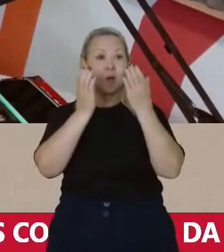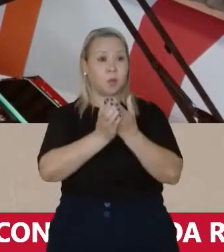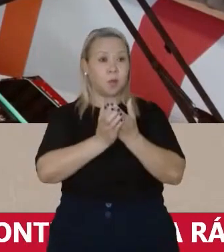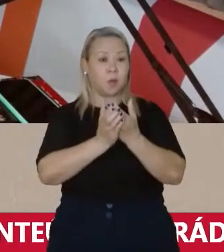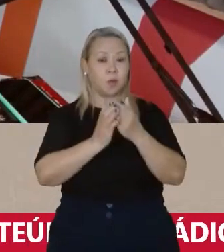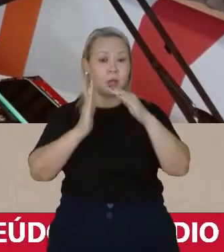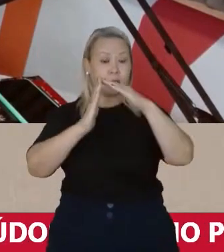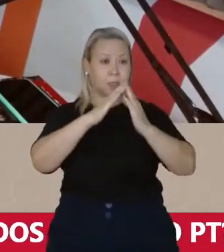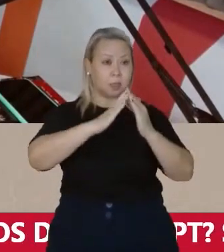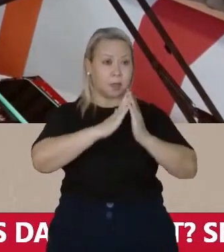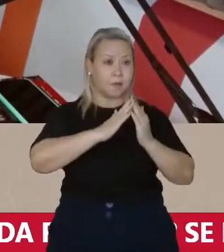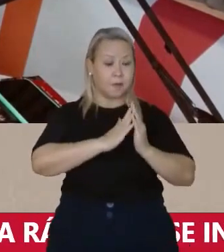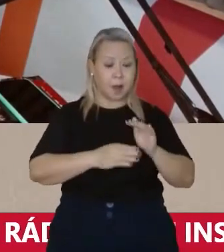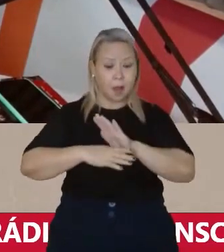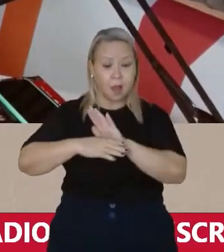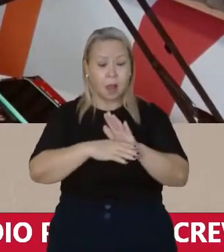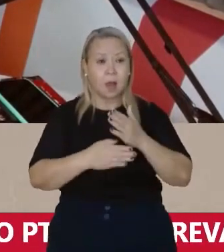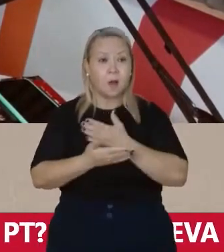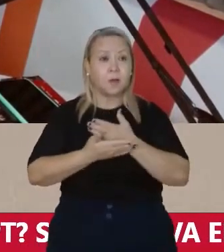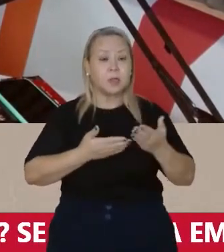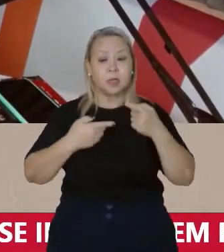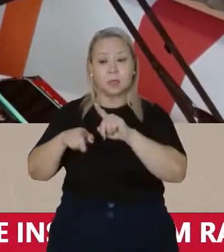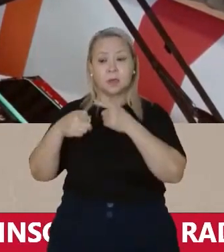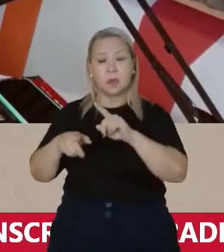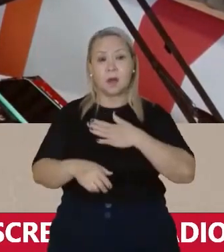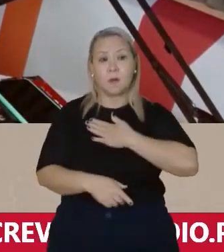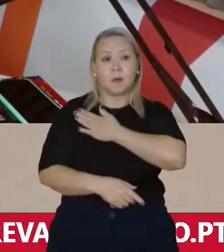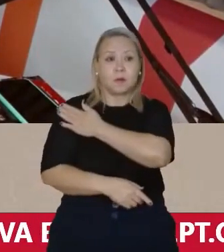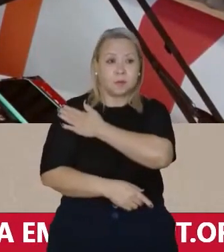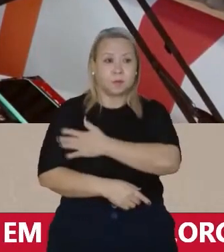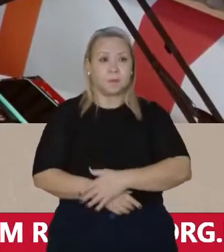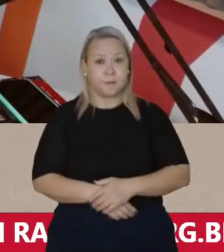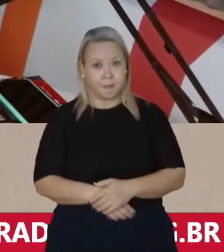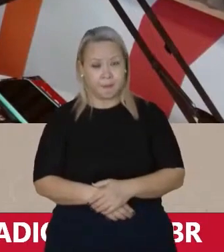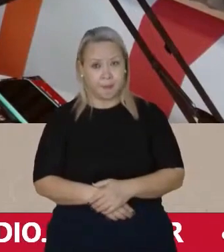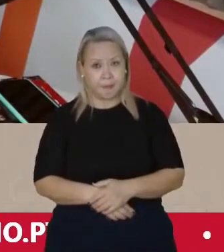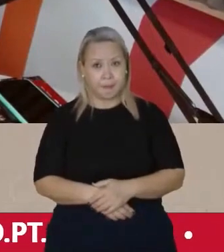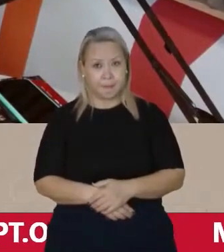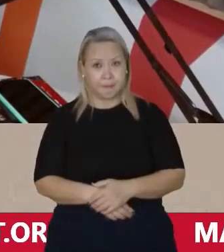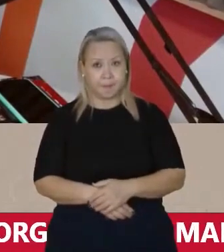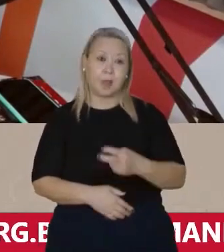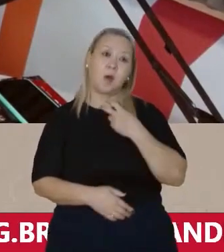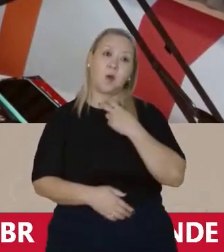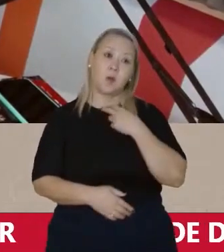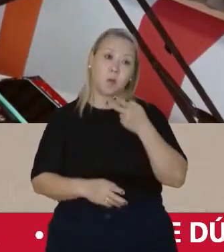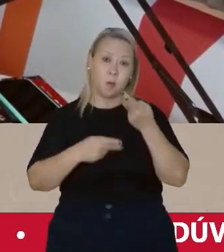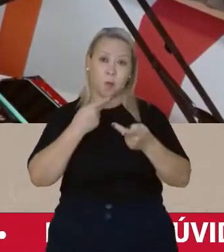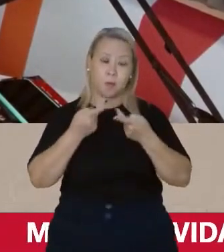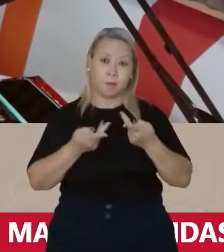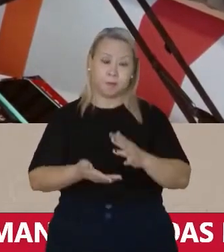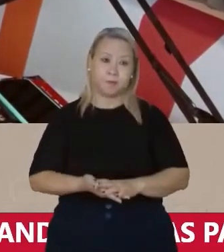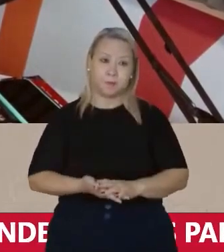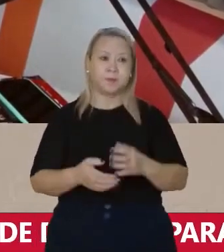morros, favelas, começaram a ser atacados pelos soldados do Senhor. O povo sempre diz assim, não pode falar, eu posso falar. Eu